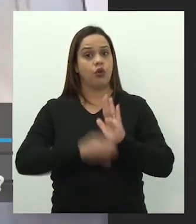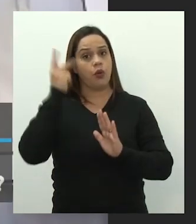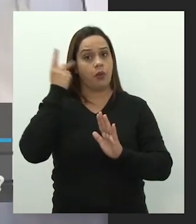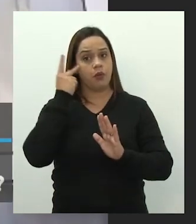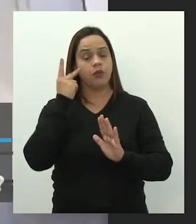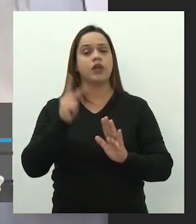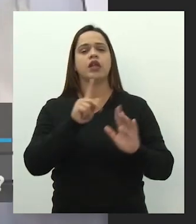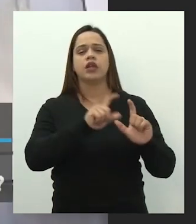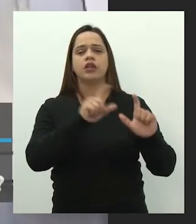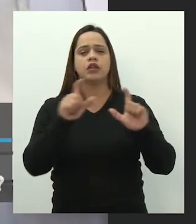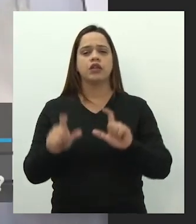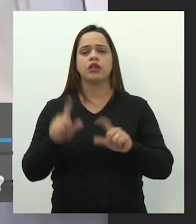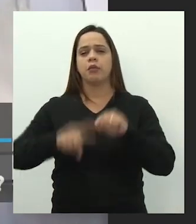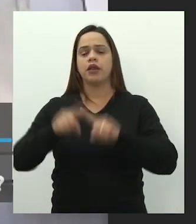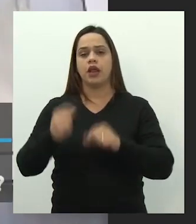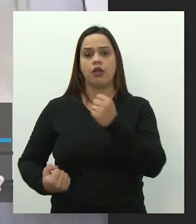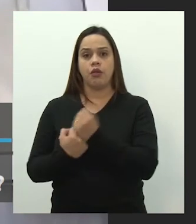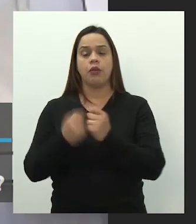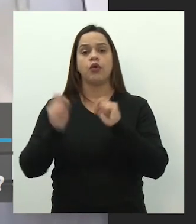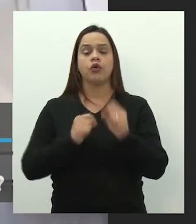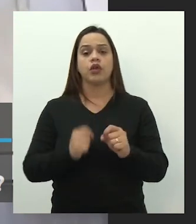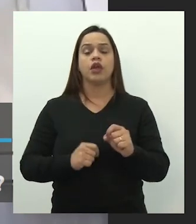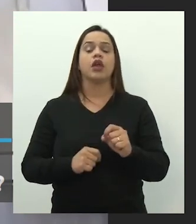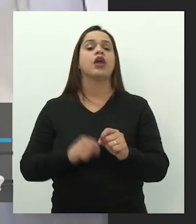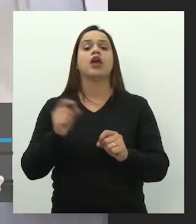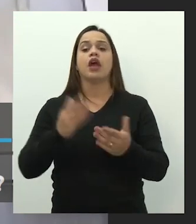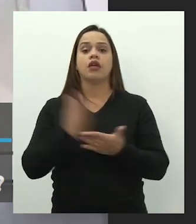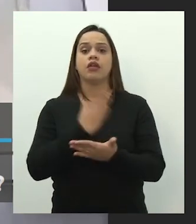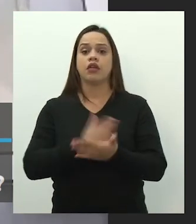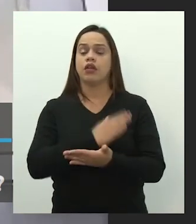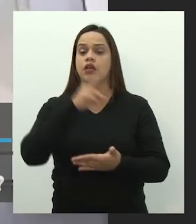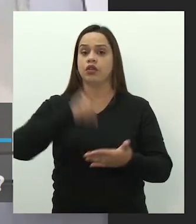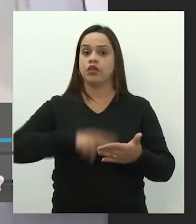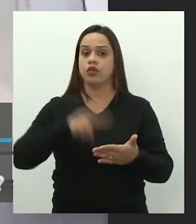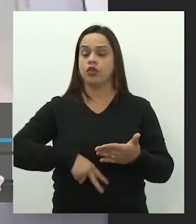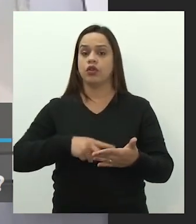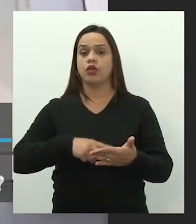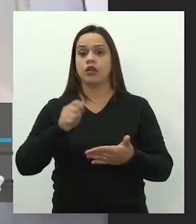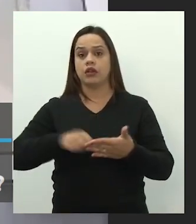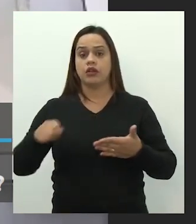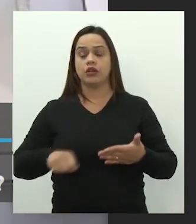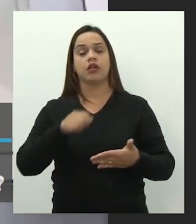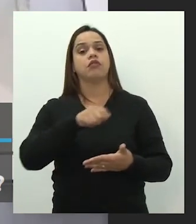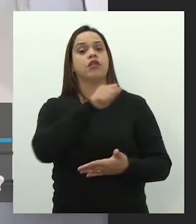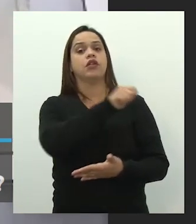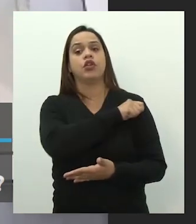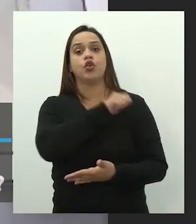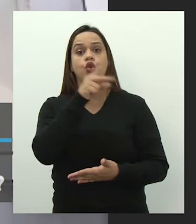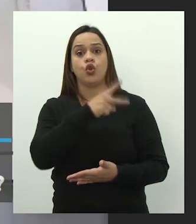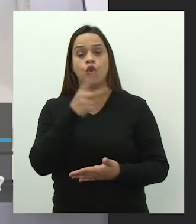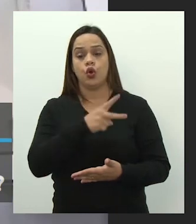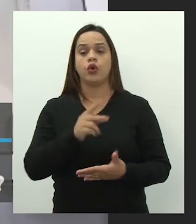na seção de material de apoio, o volume 2 do Ler e Escrever do EMAI e